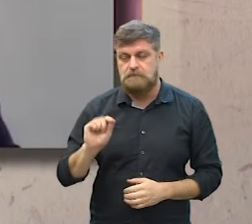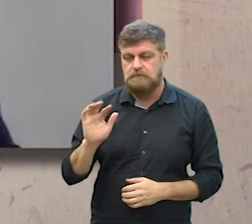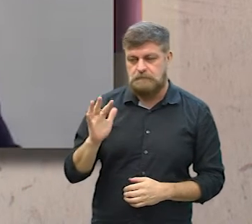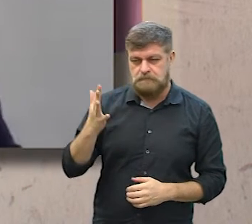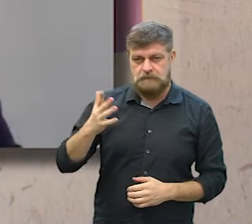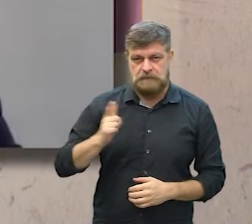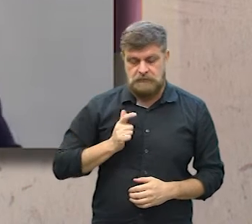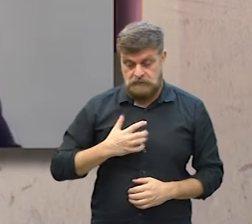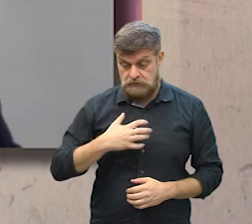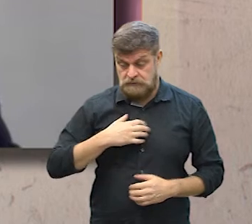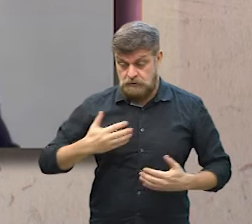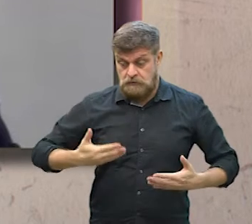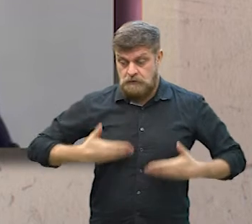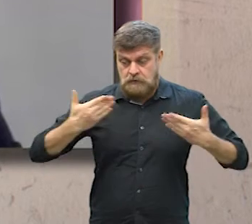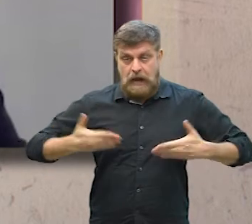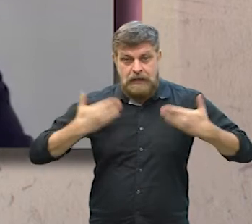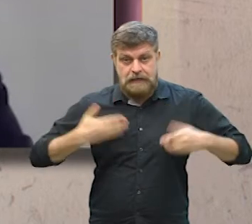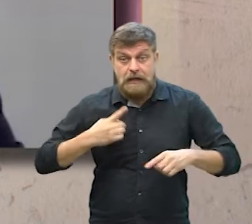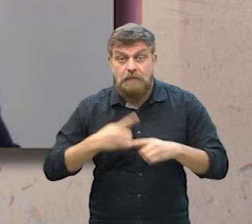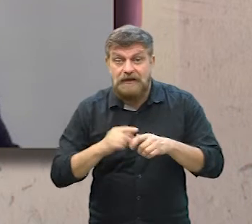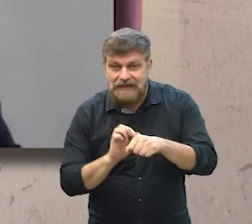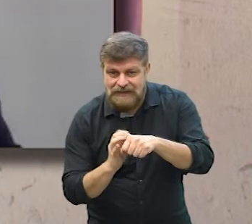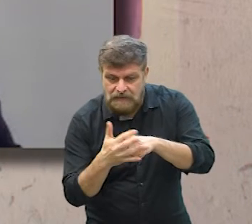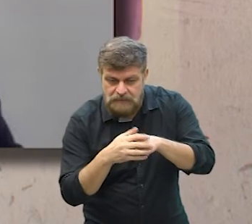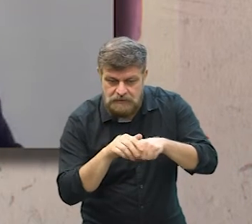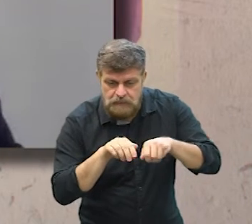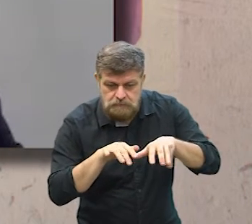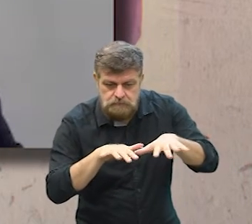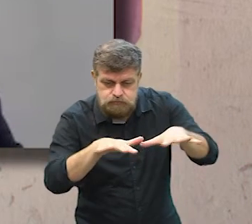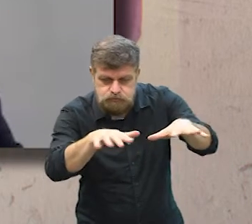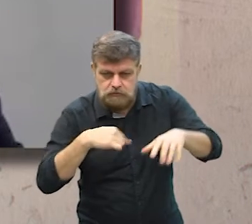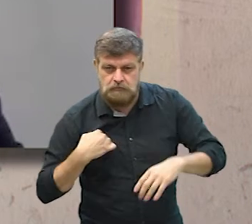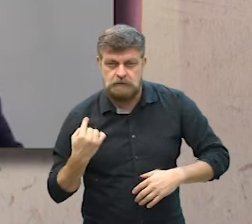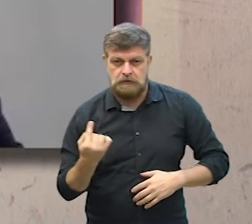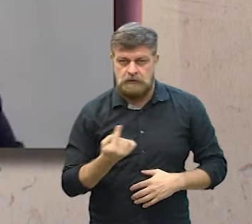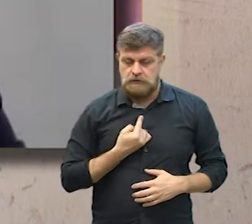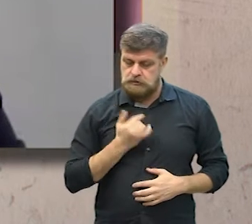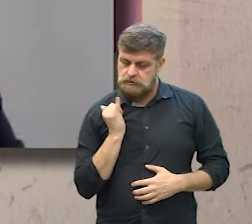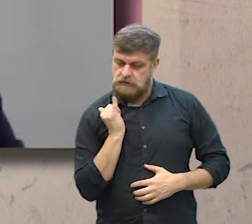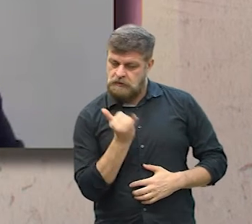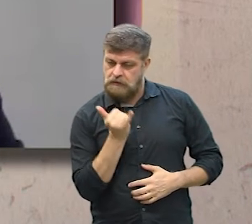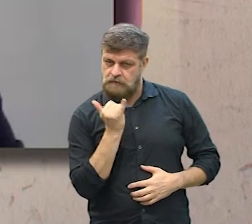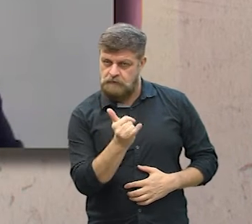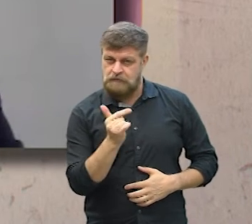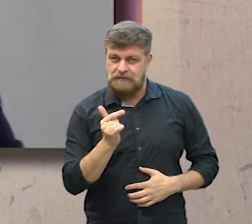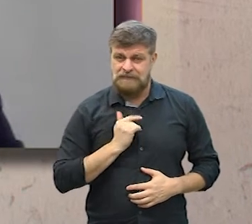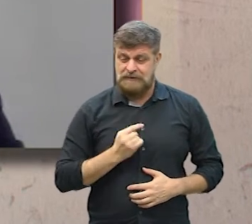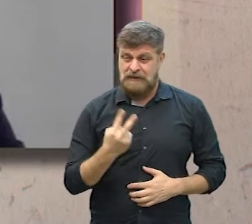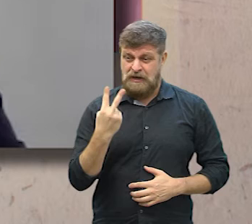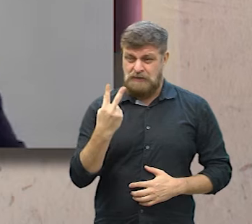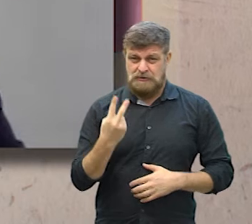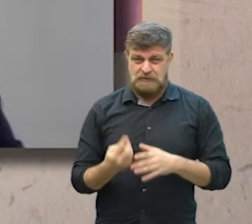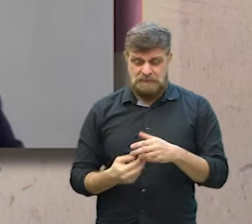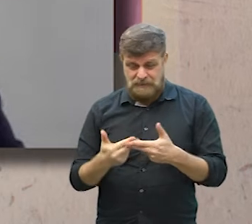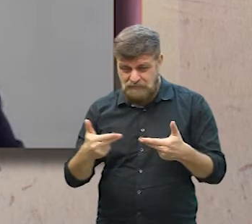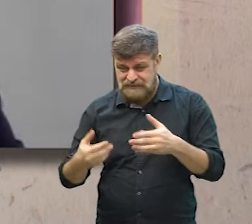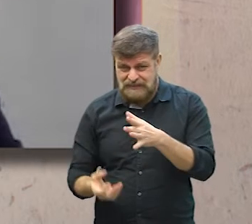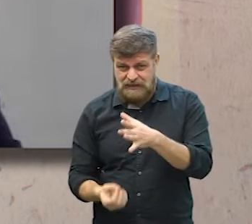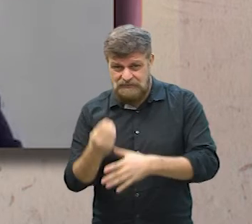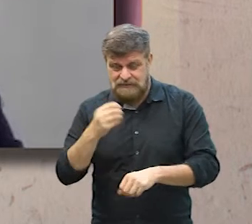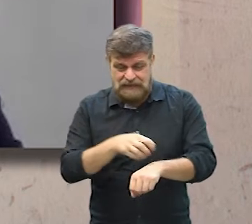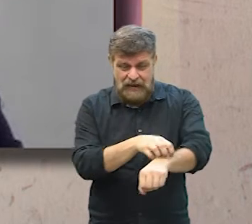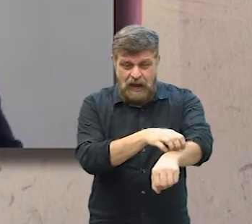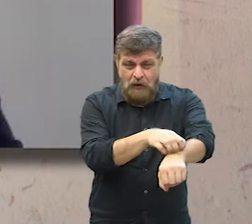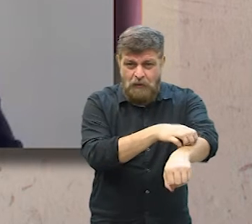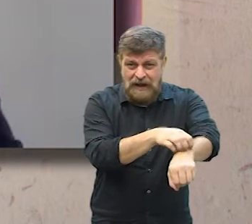mesmo tempo, foi muito animadora. Quando começou a pandemia, a gente pensou, né, a gente comentou que dois principais fatores que levam à crise de